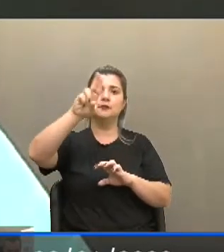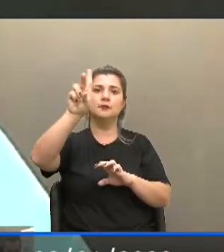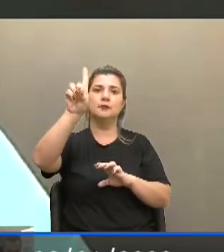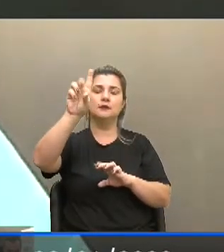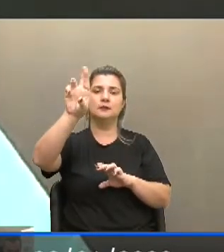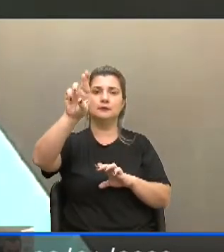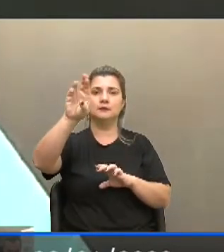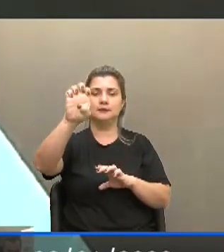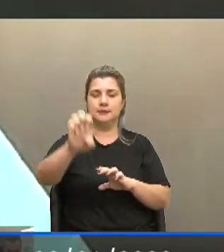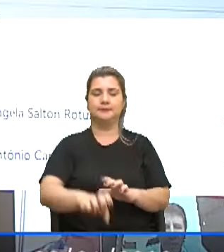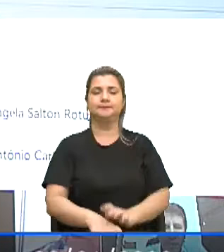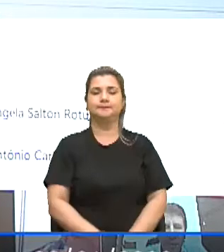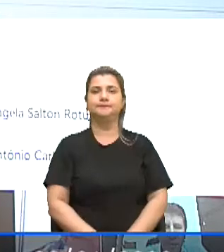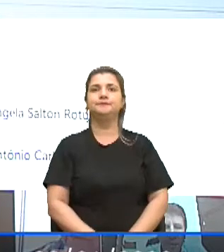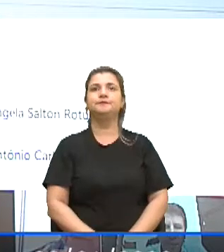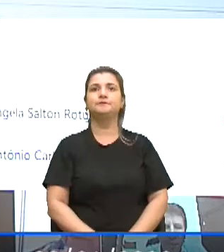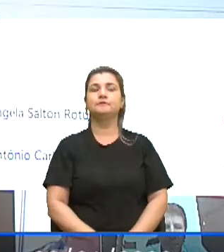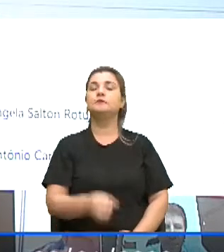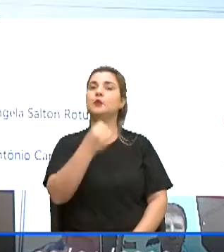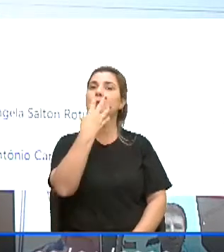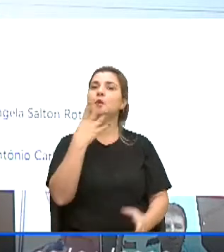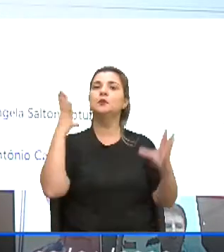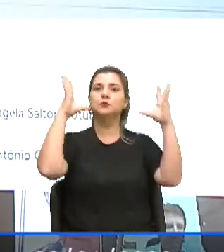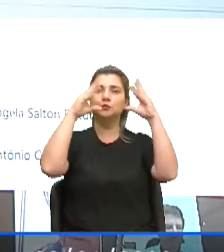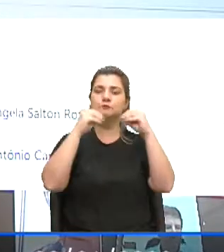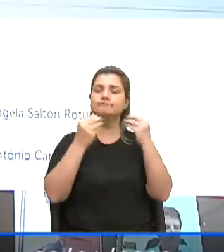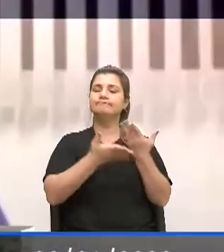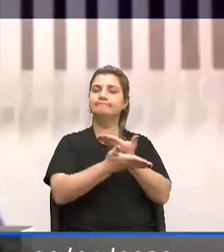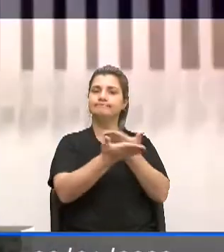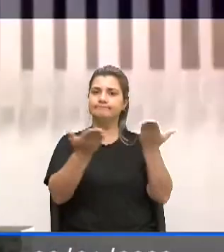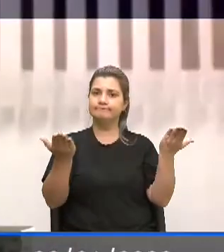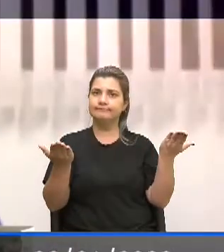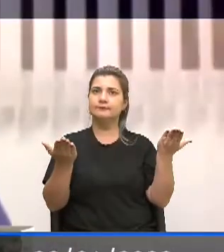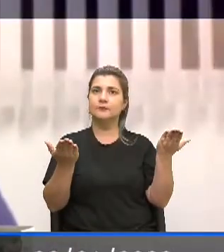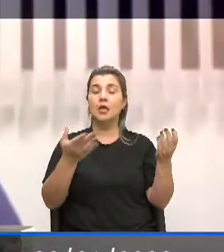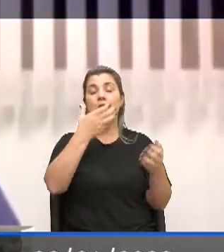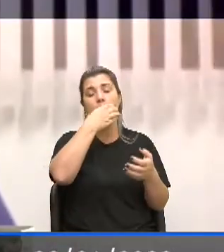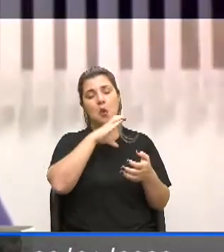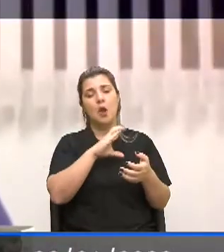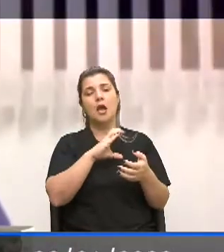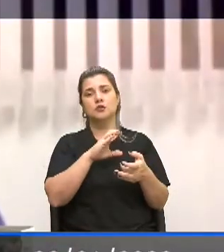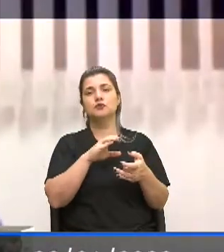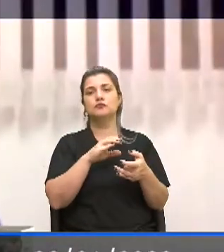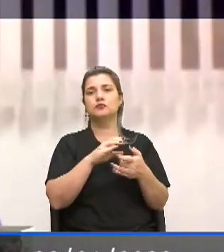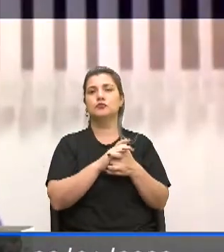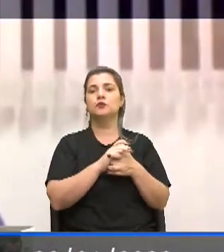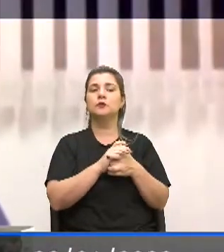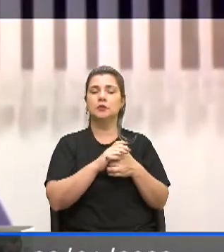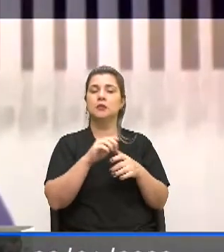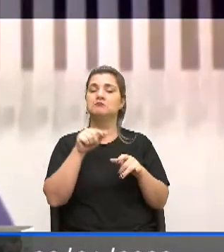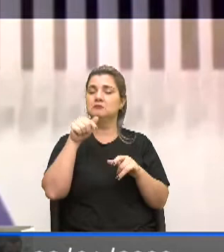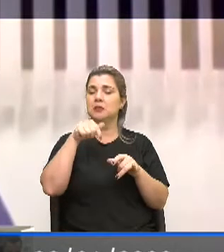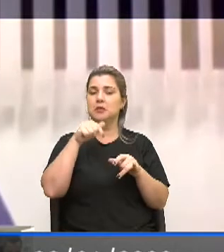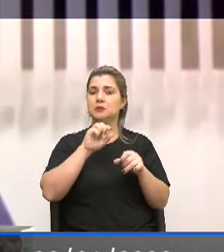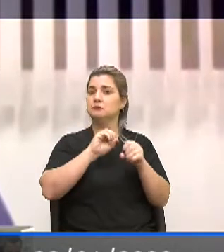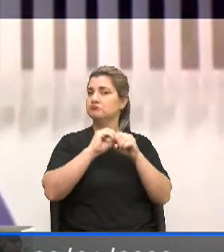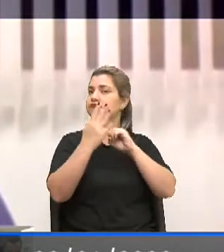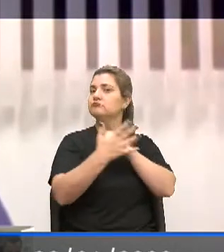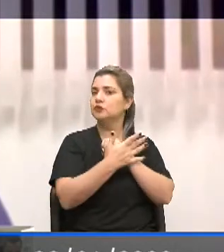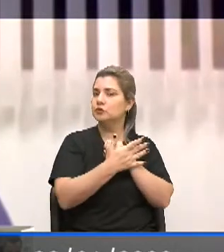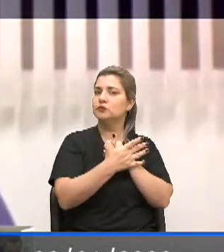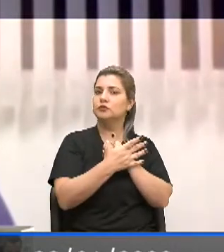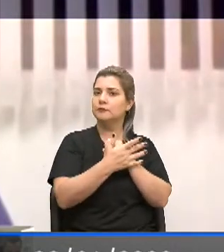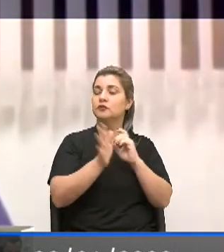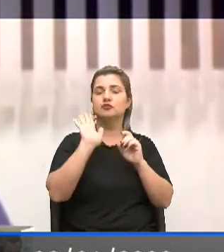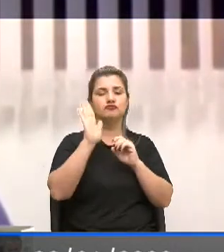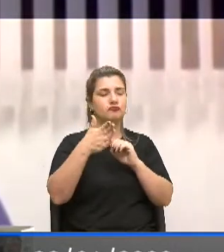Ronei, com a palavra. Boa noite a todos. Eu acho que esse acontecimento aqui vai ficar na história. Nós estamos